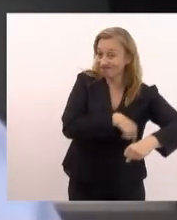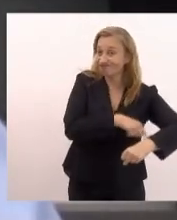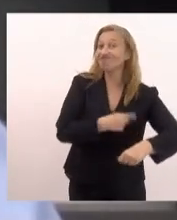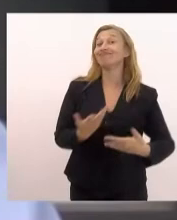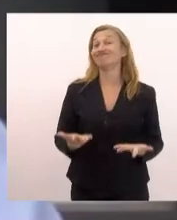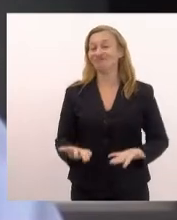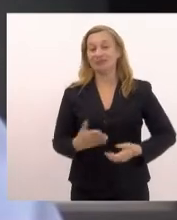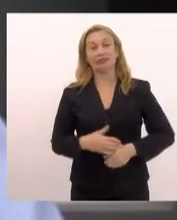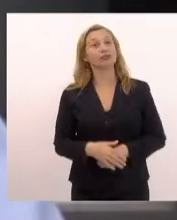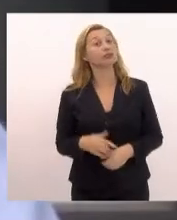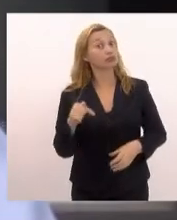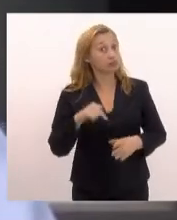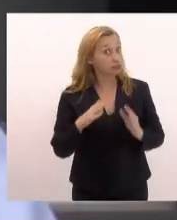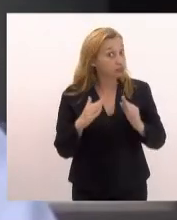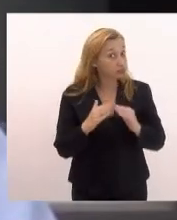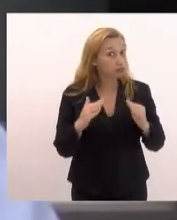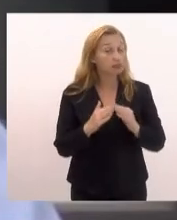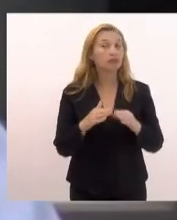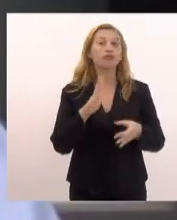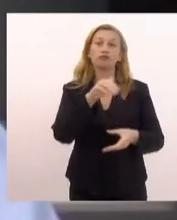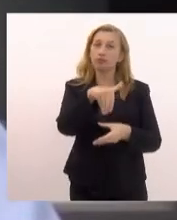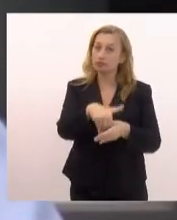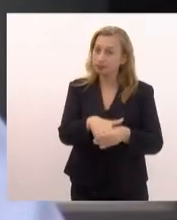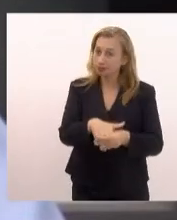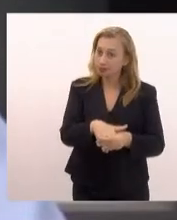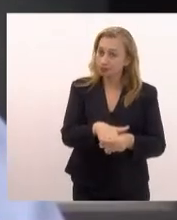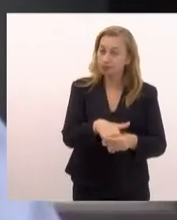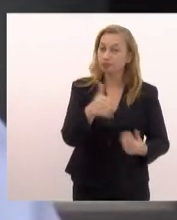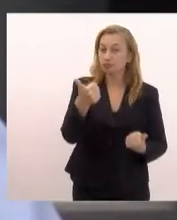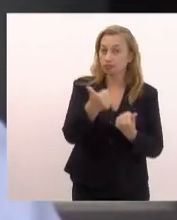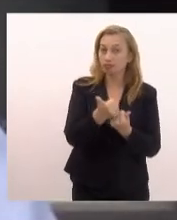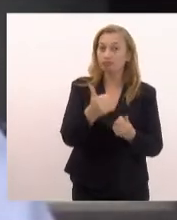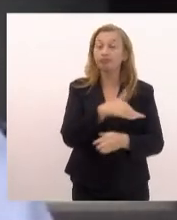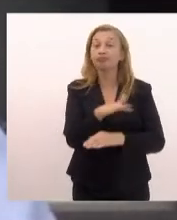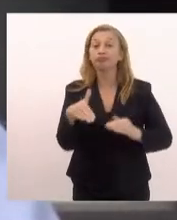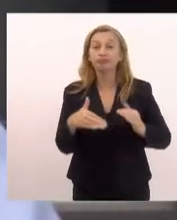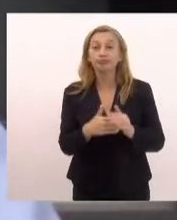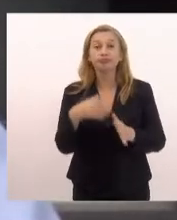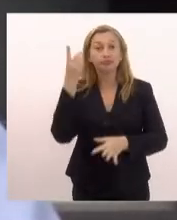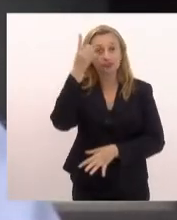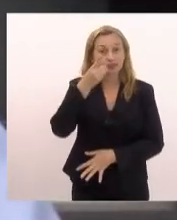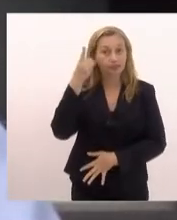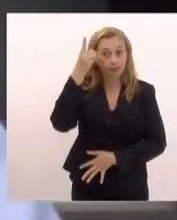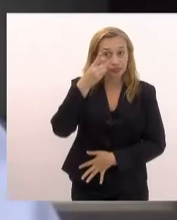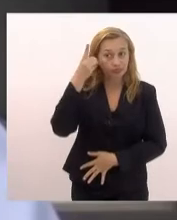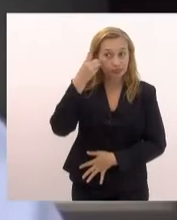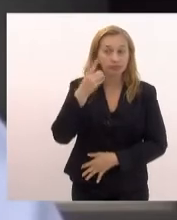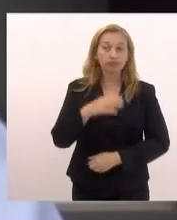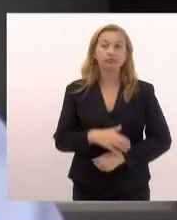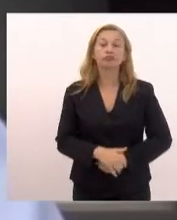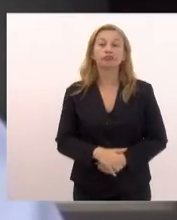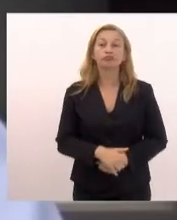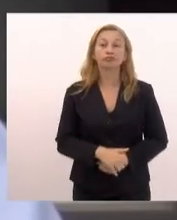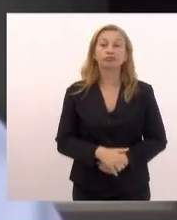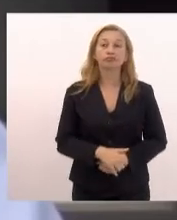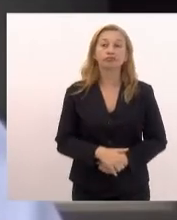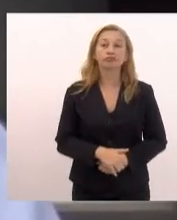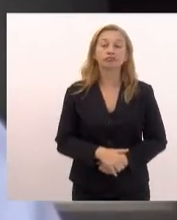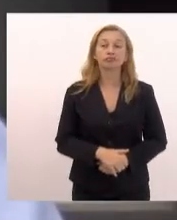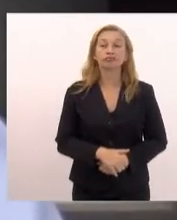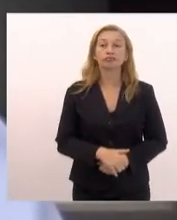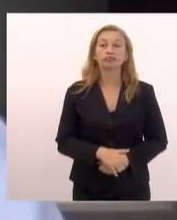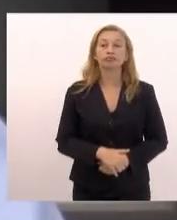que esta casa, inclusive, votou com apoio de todos os deputados e deputadas por